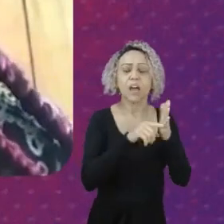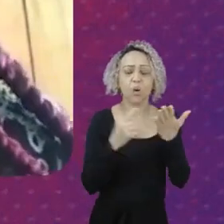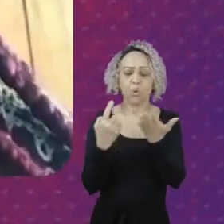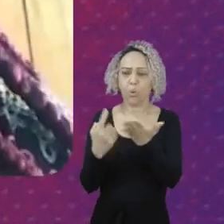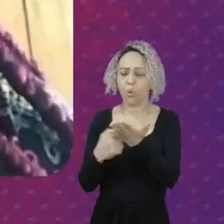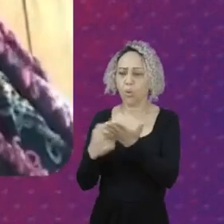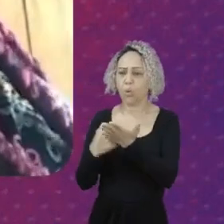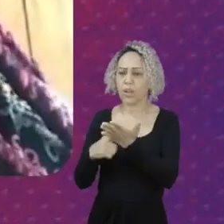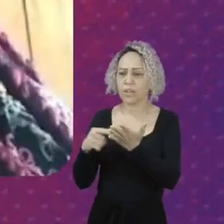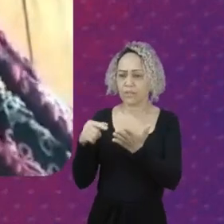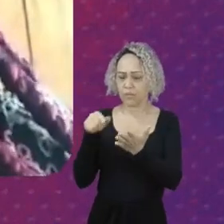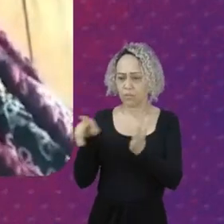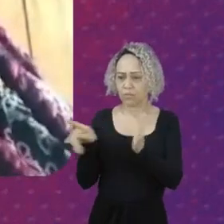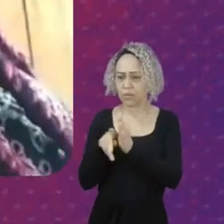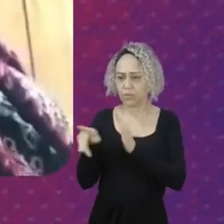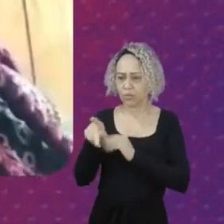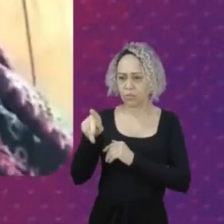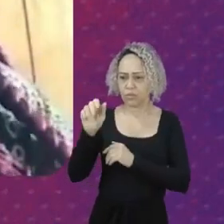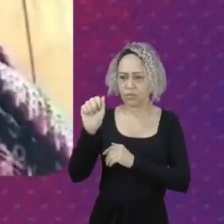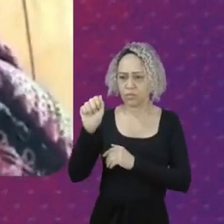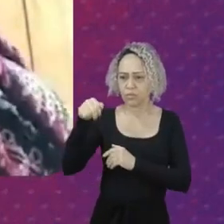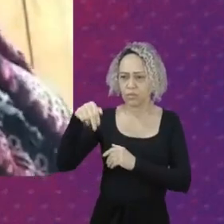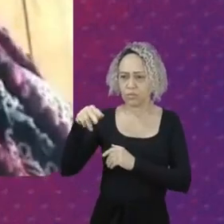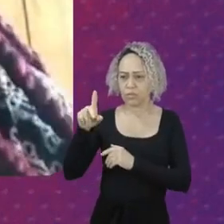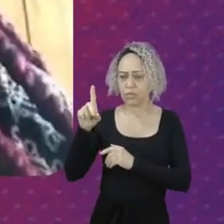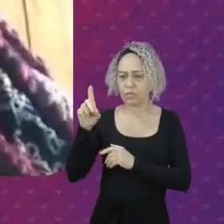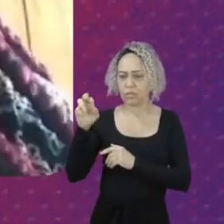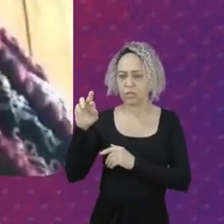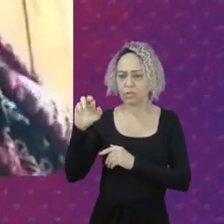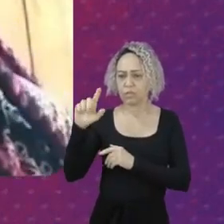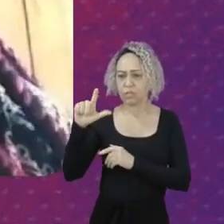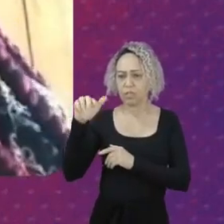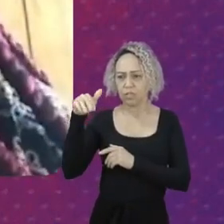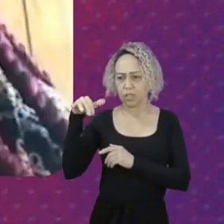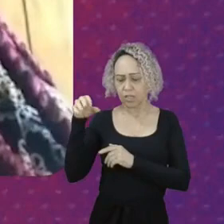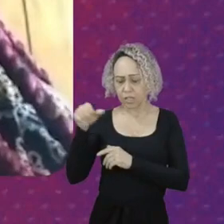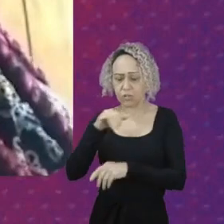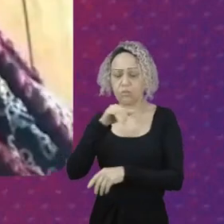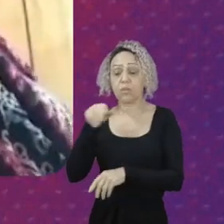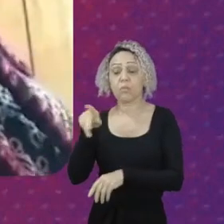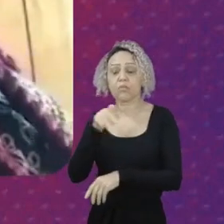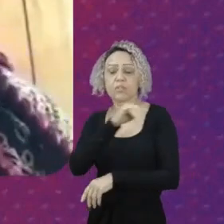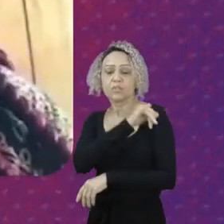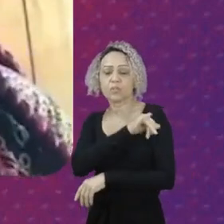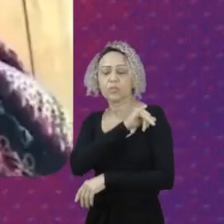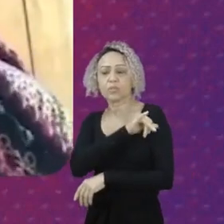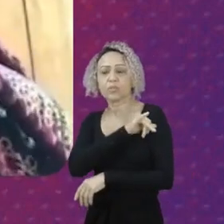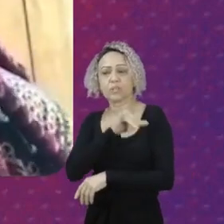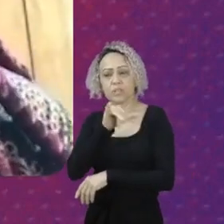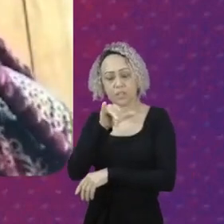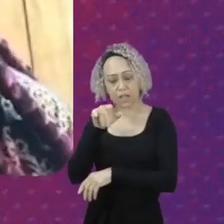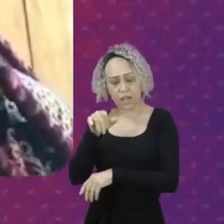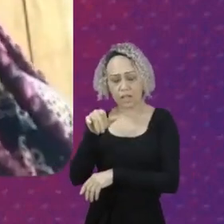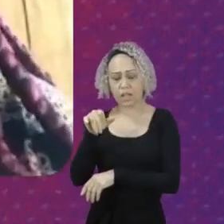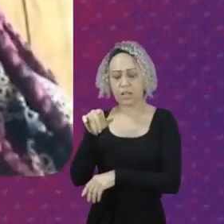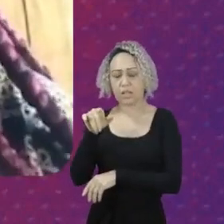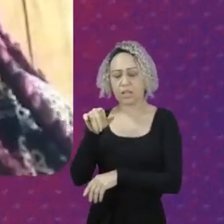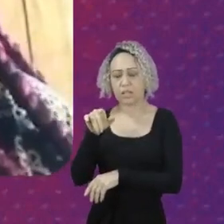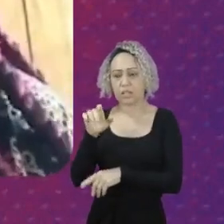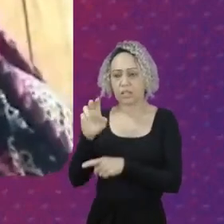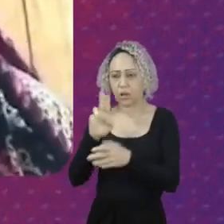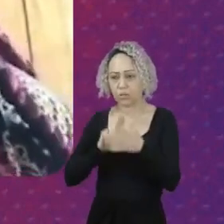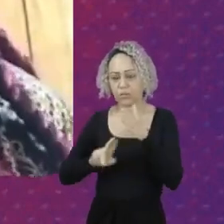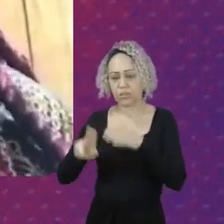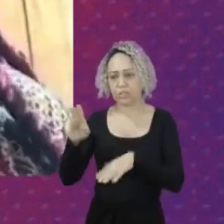do professor Andrelino Campos, foi professor da Universidade do Estado do Rio de Janeiro, geógrafo, professor